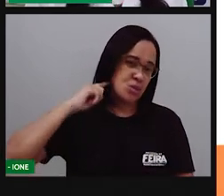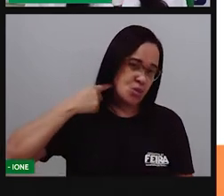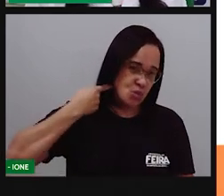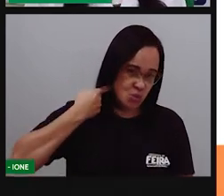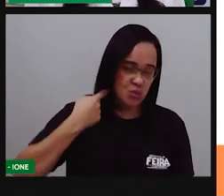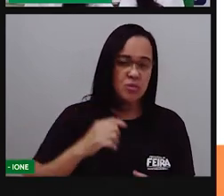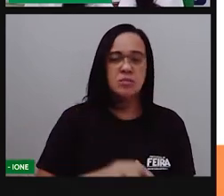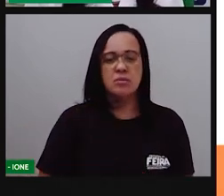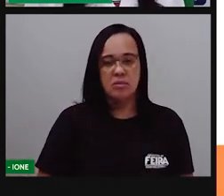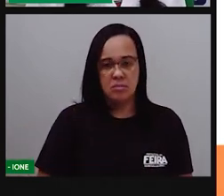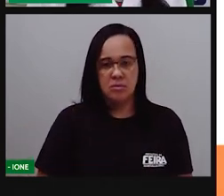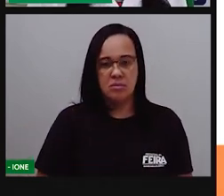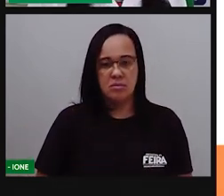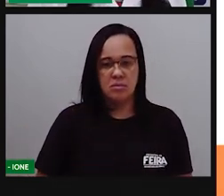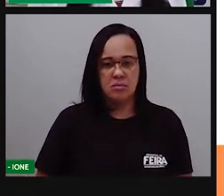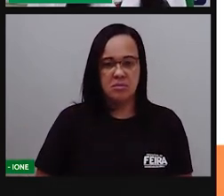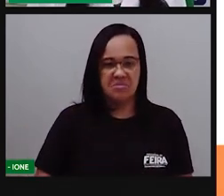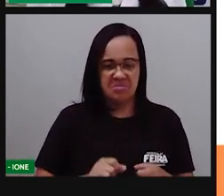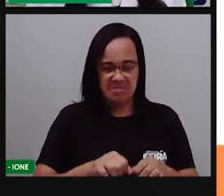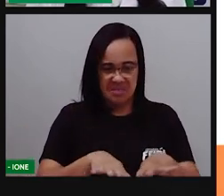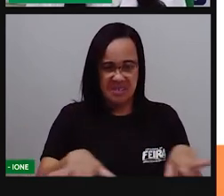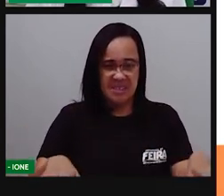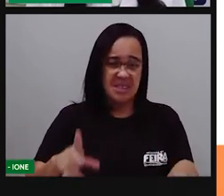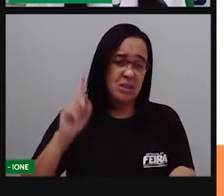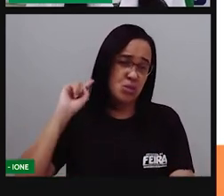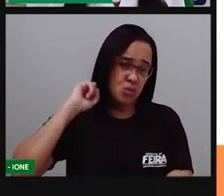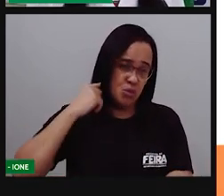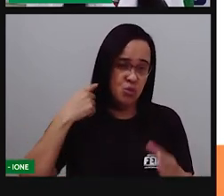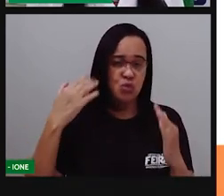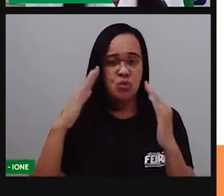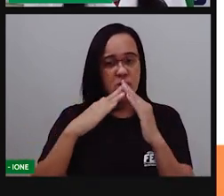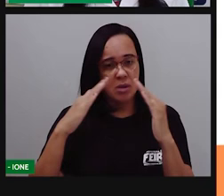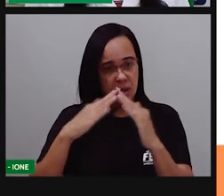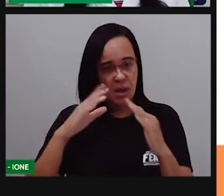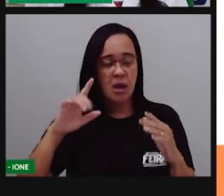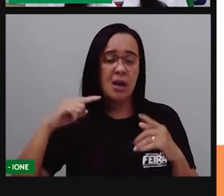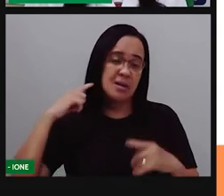em casa suja chão sujo chão sujo casa suja